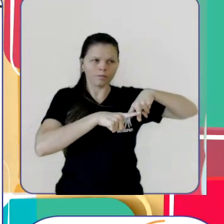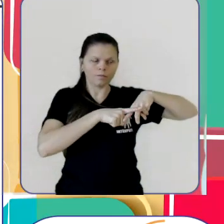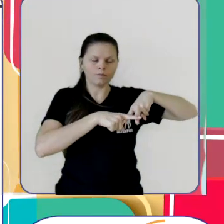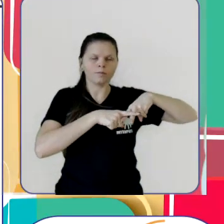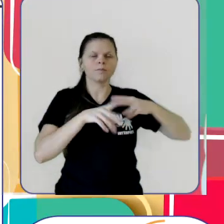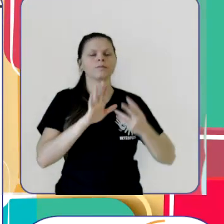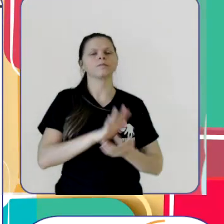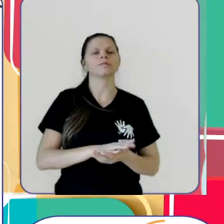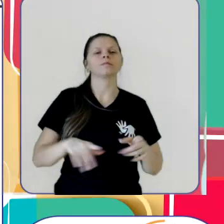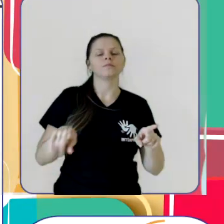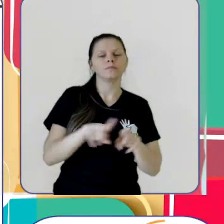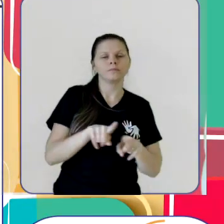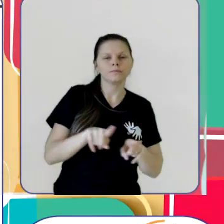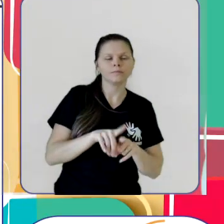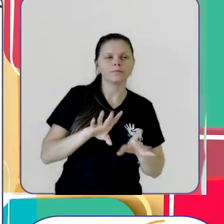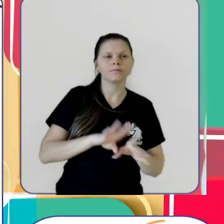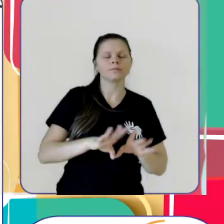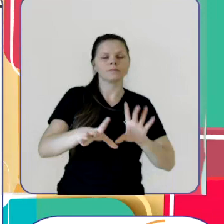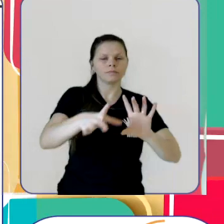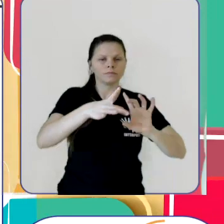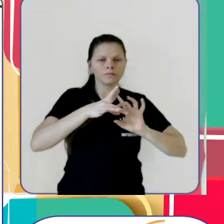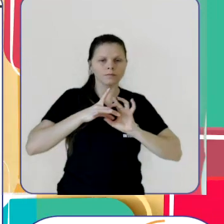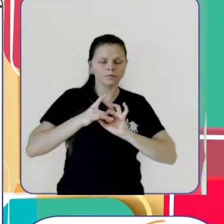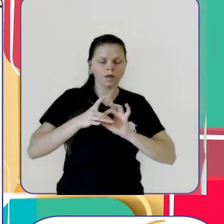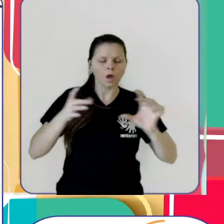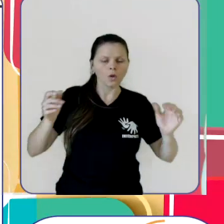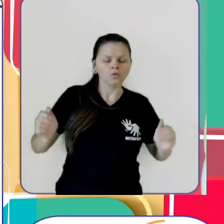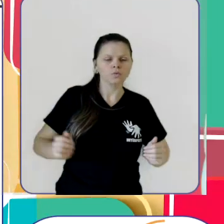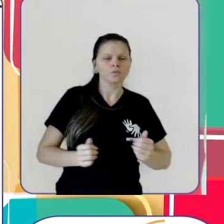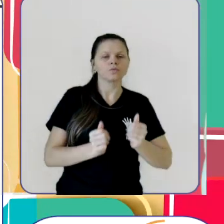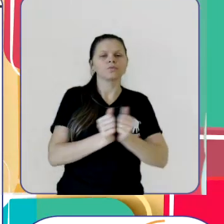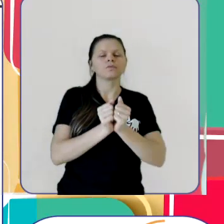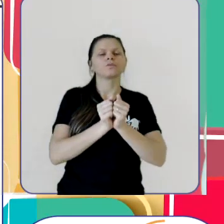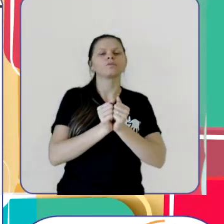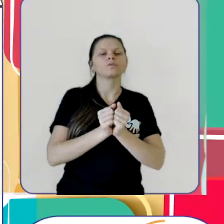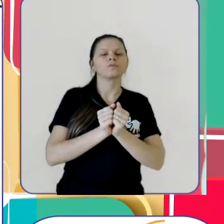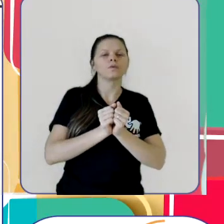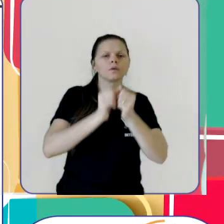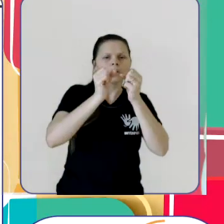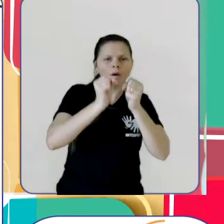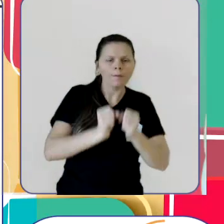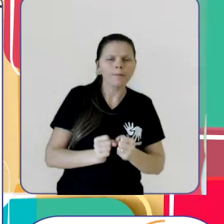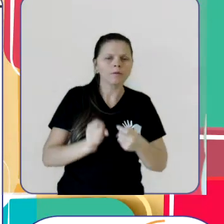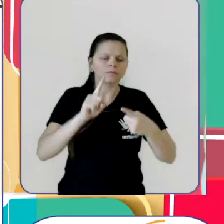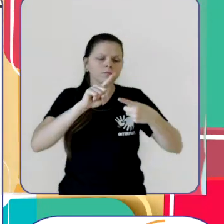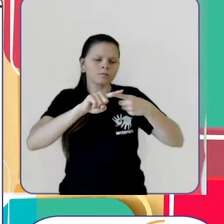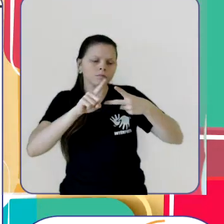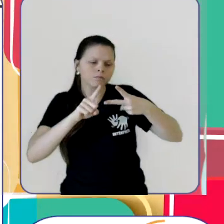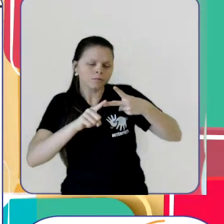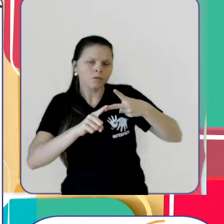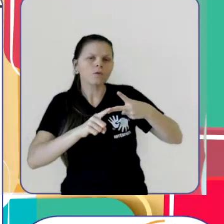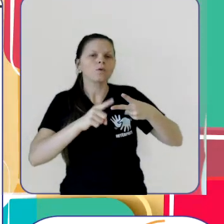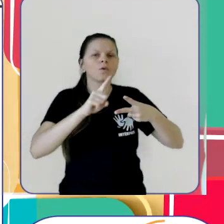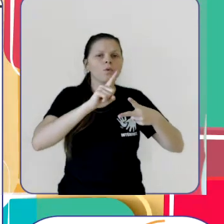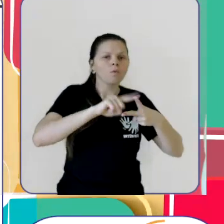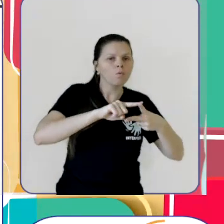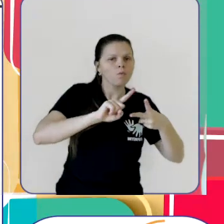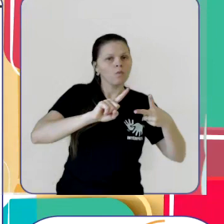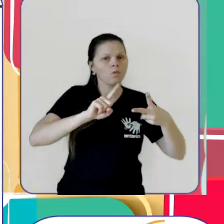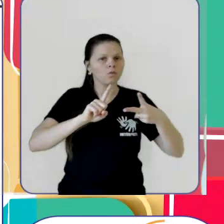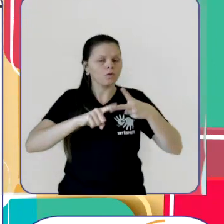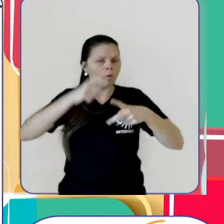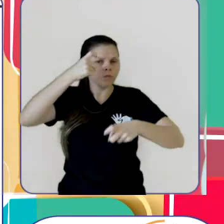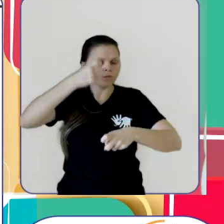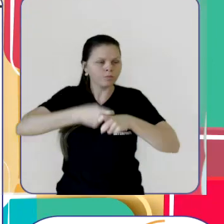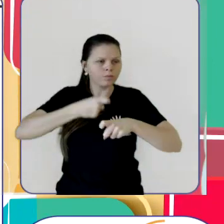A articulação é o local da união, em geral, mais ou menos móvel entre dois ou mais ossos. Então, quando a gente pega,